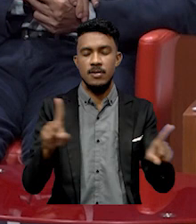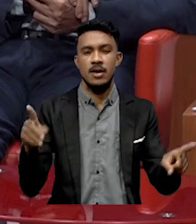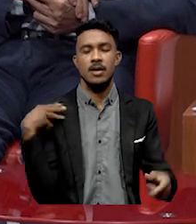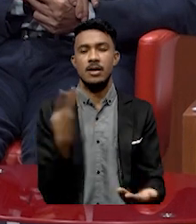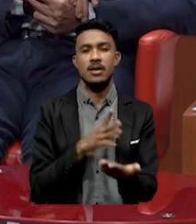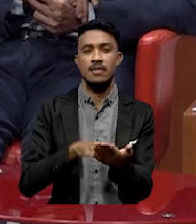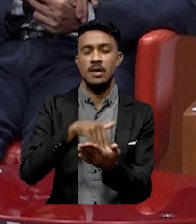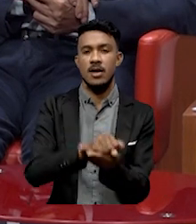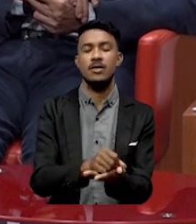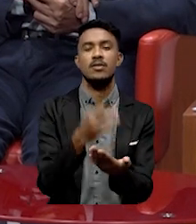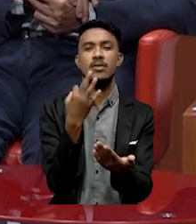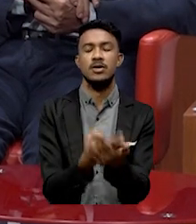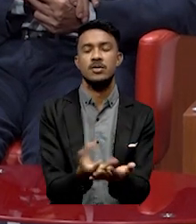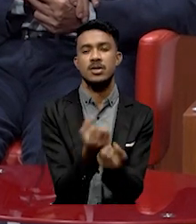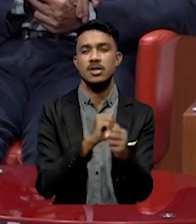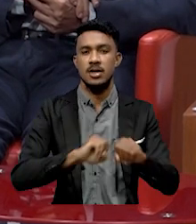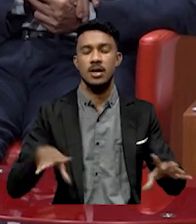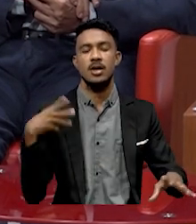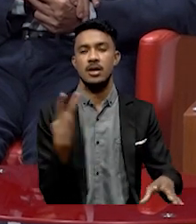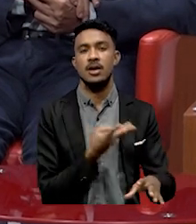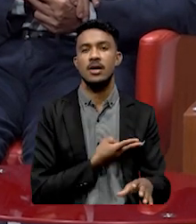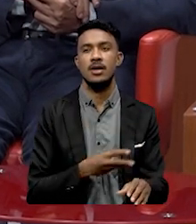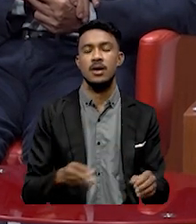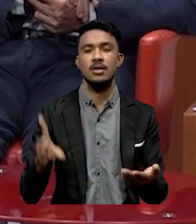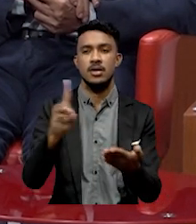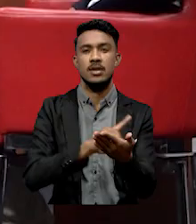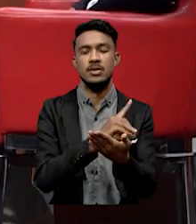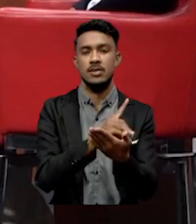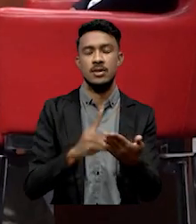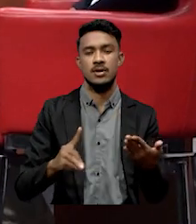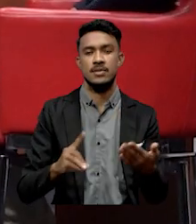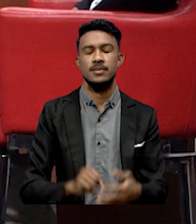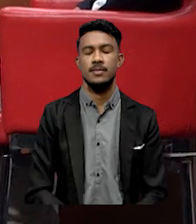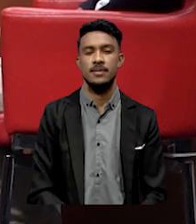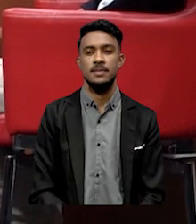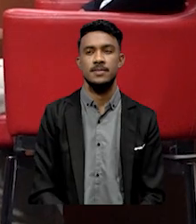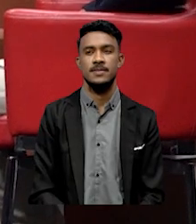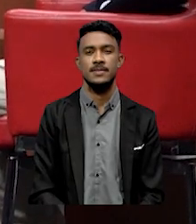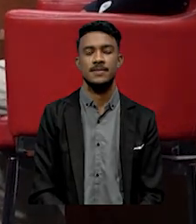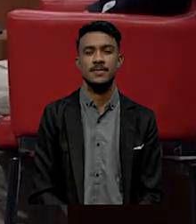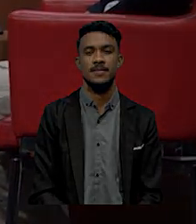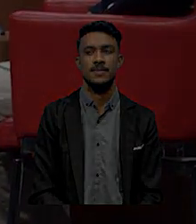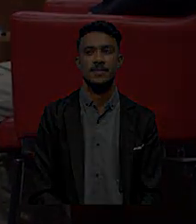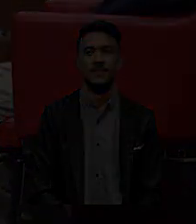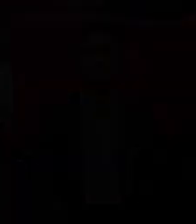mos estraga ita no raçai desigualdade. Leopoldina de Carvalho, bem-vinda, Ximenes, GMN.